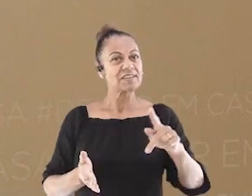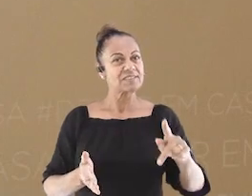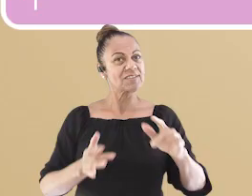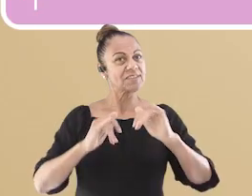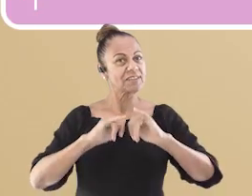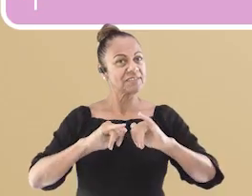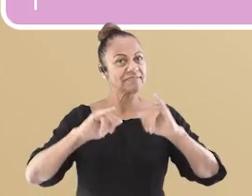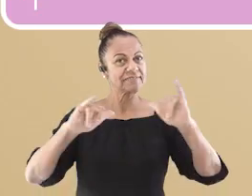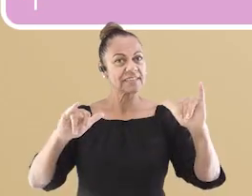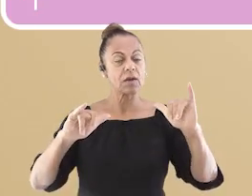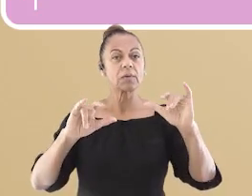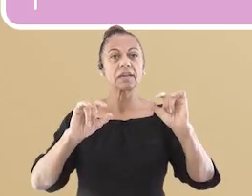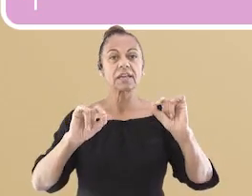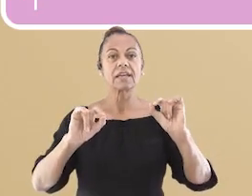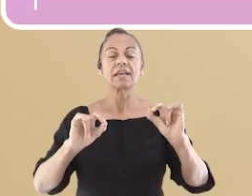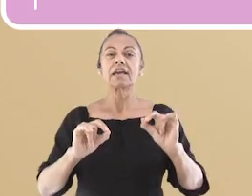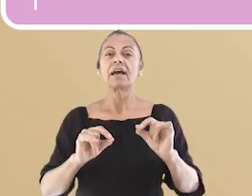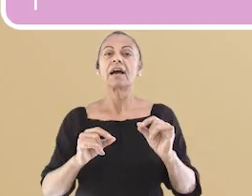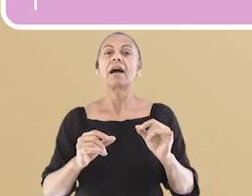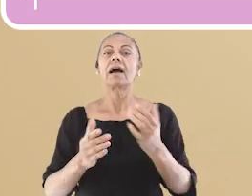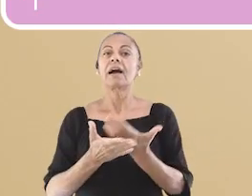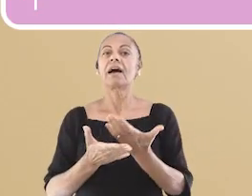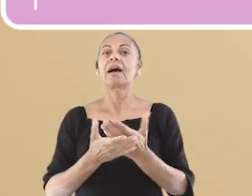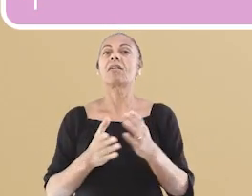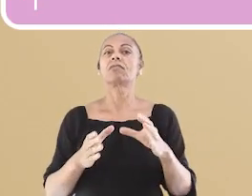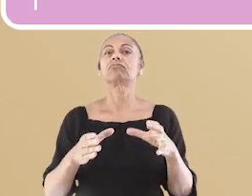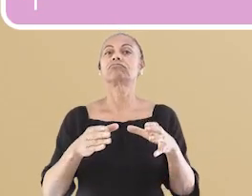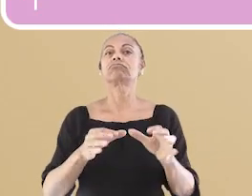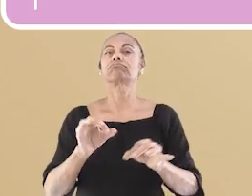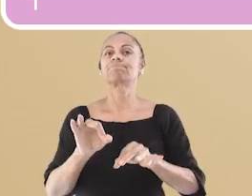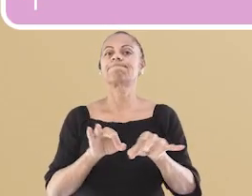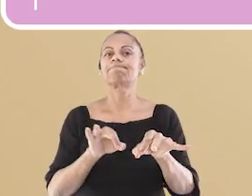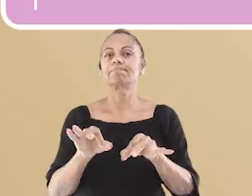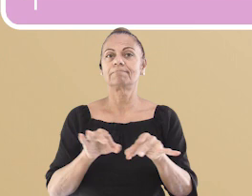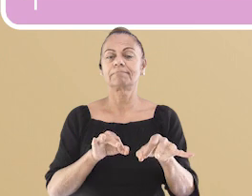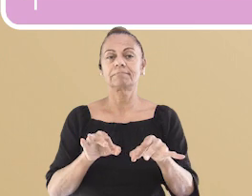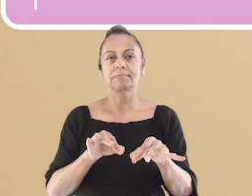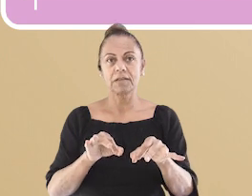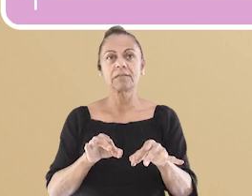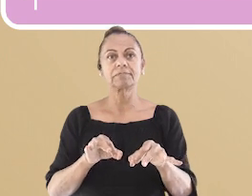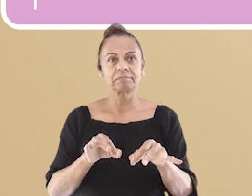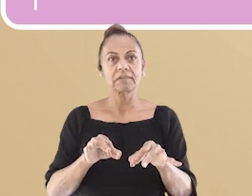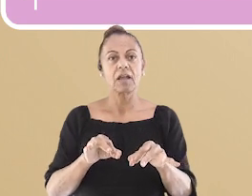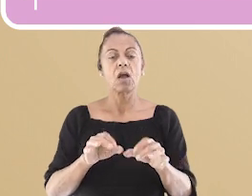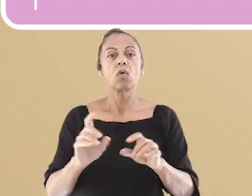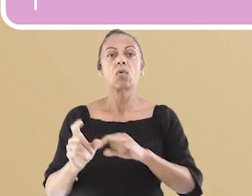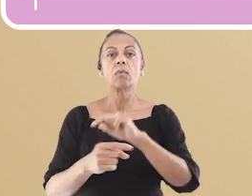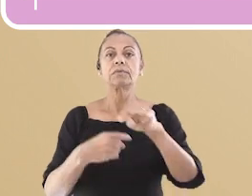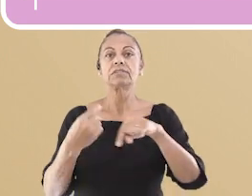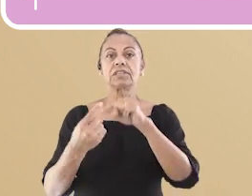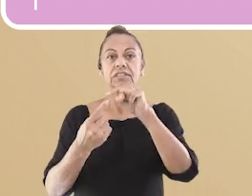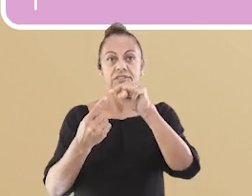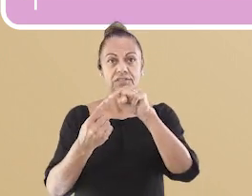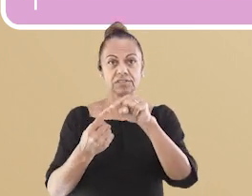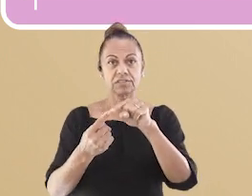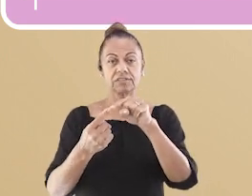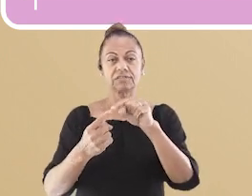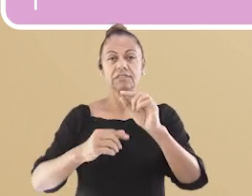acompanhando. Essa aula foi organizada para os anos finais e tem como objetivo trabalhar a seguinte